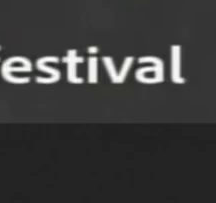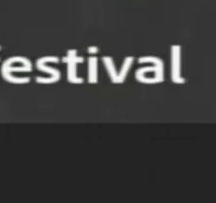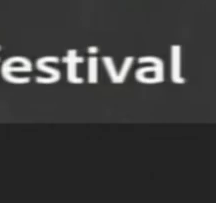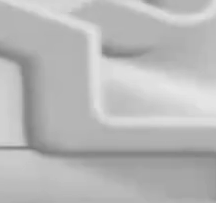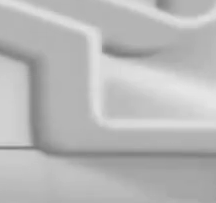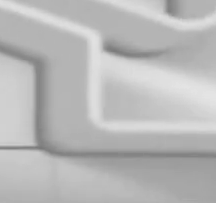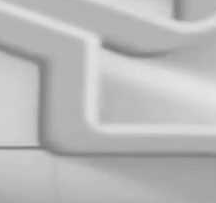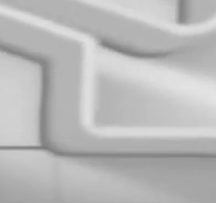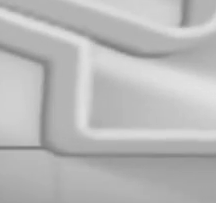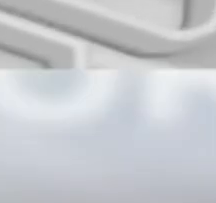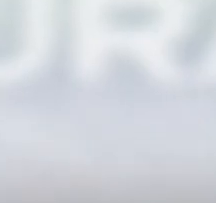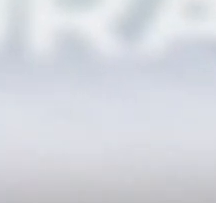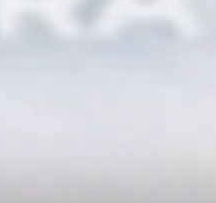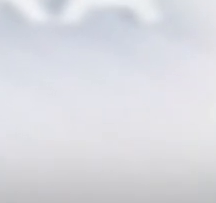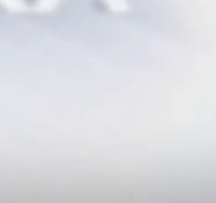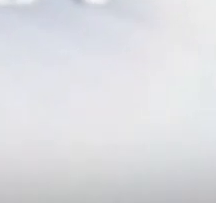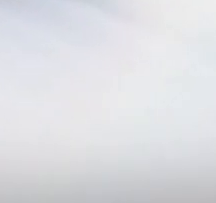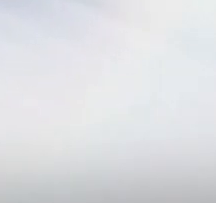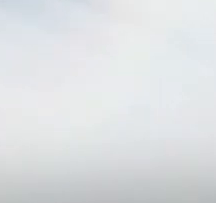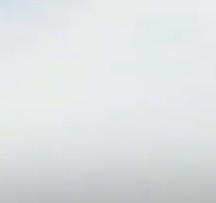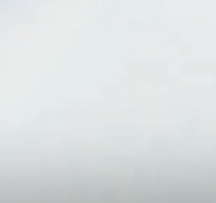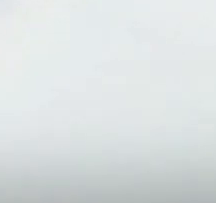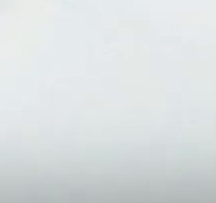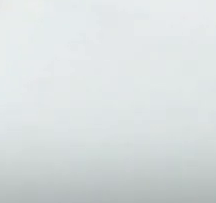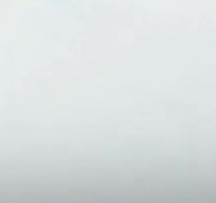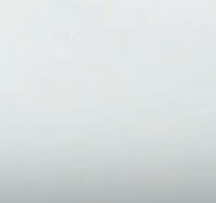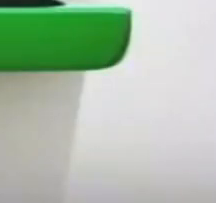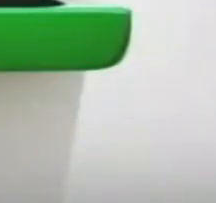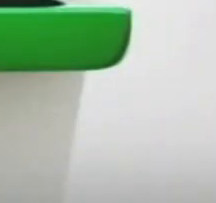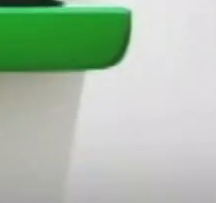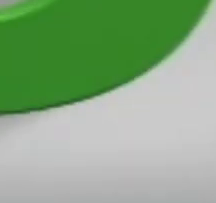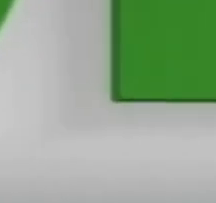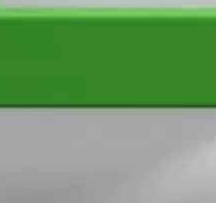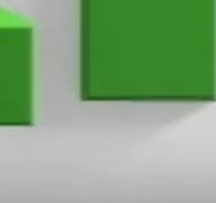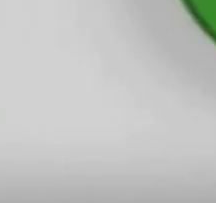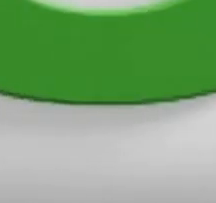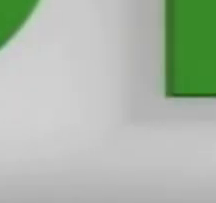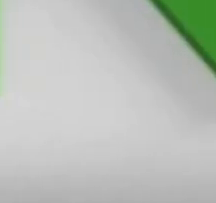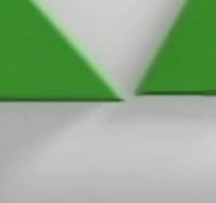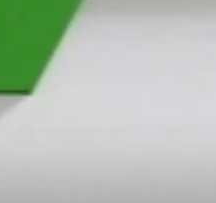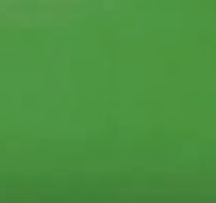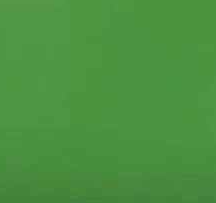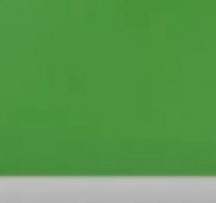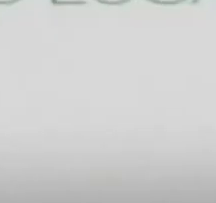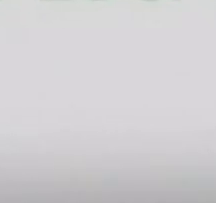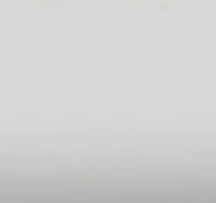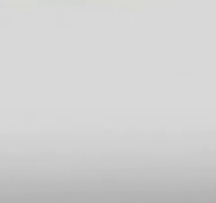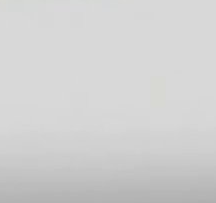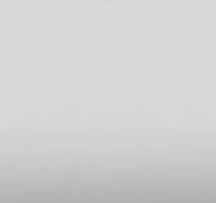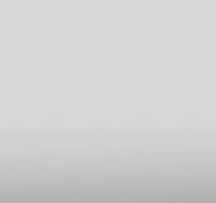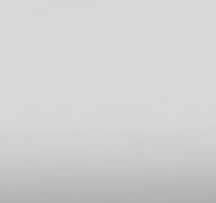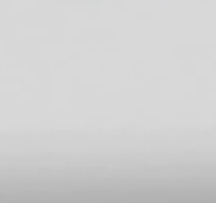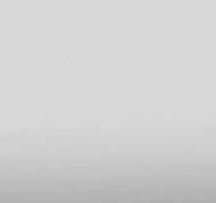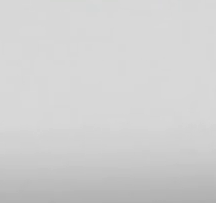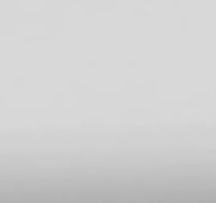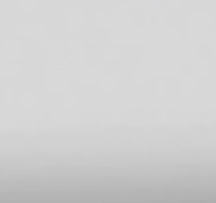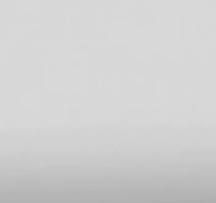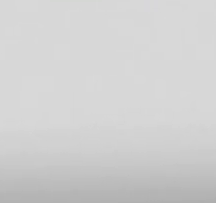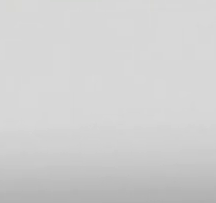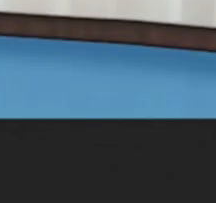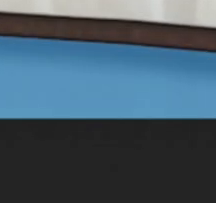rock'n'roll apoio cultural tv cultura pega bem e tudo